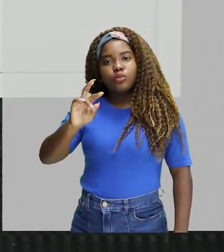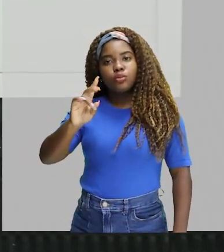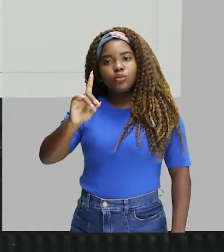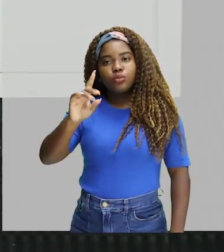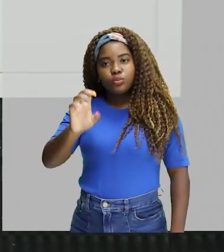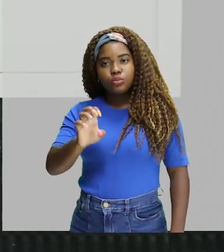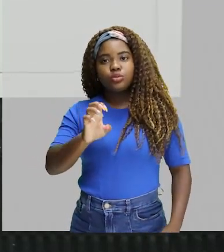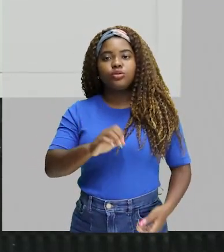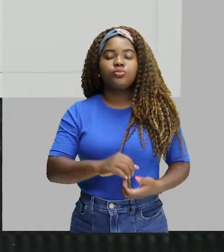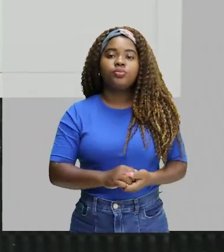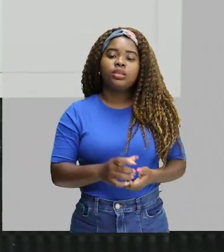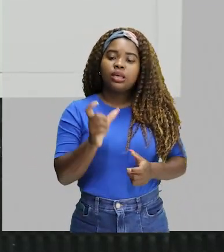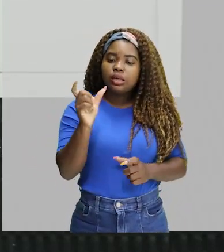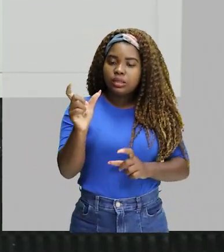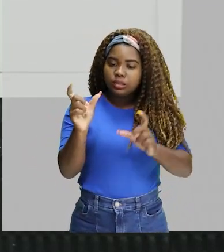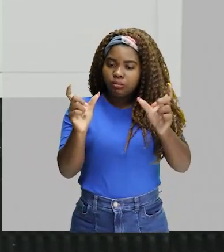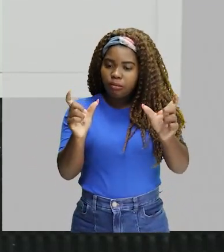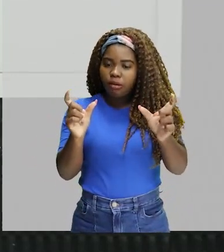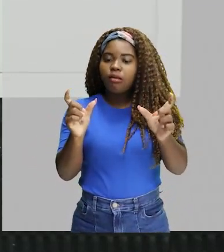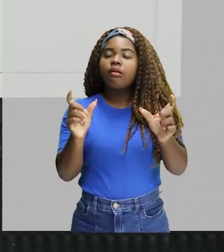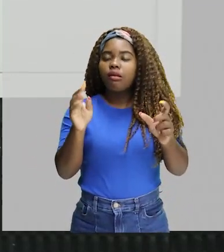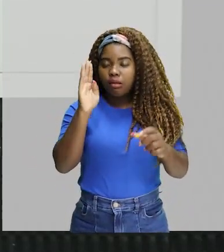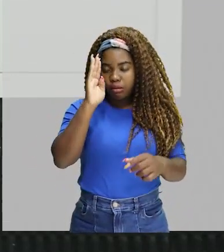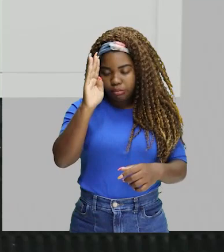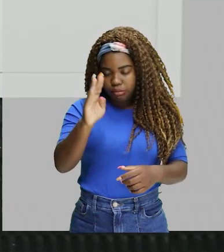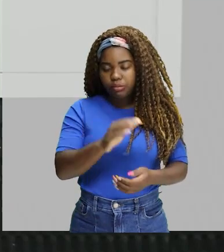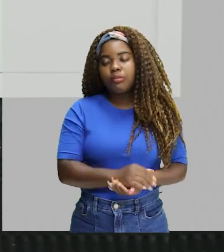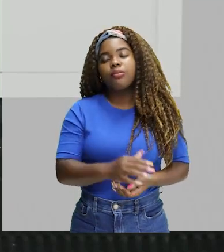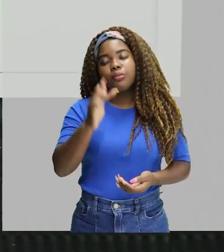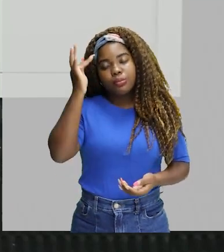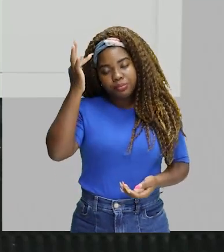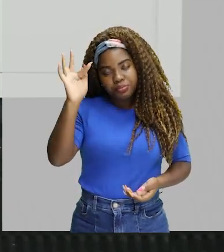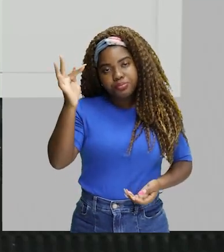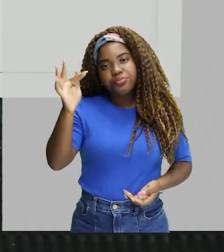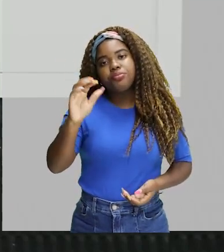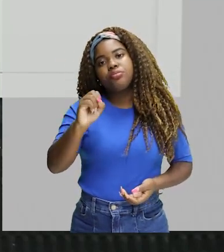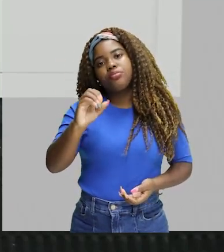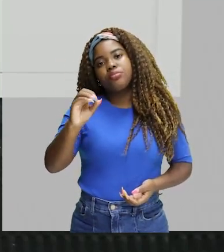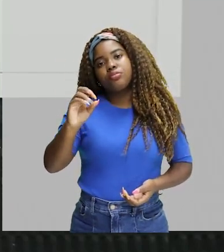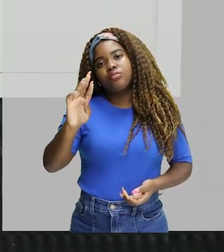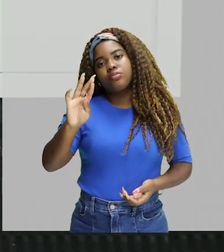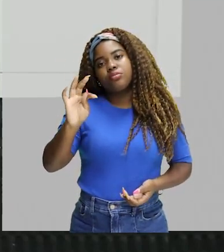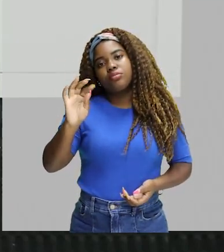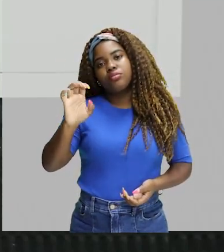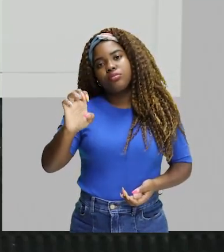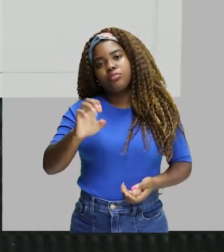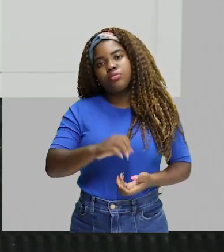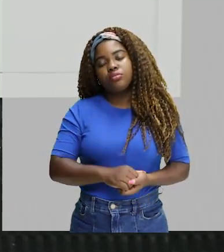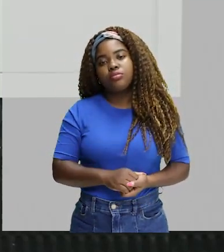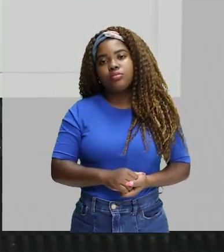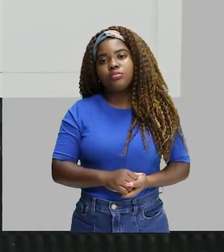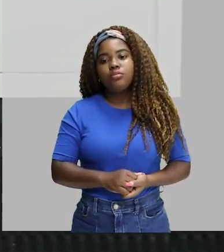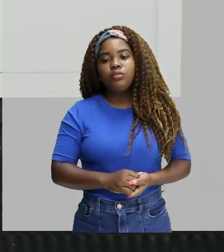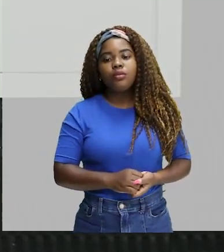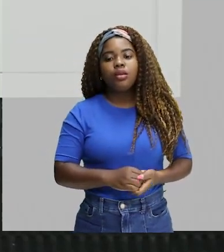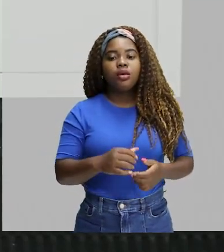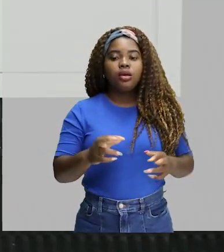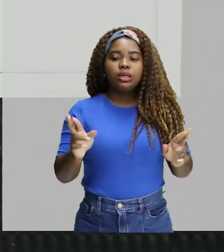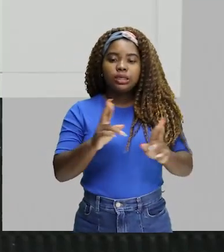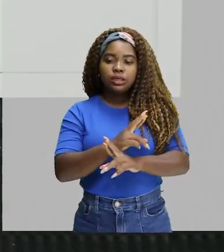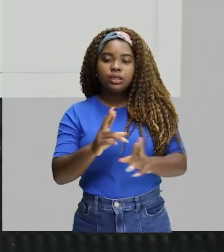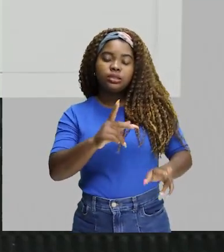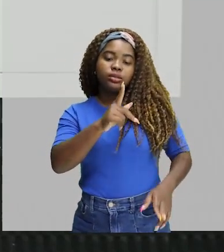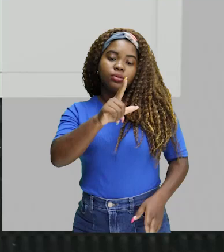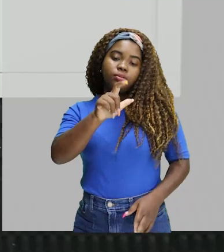a vocês, ela é fundamental na filosofia socrática, Através de Platão, nós